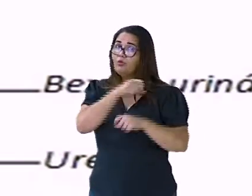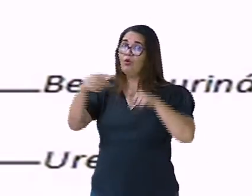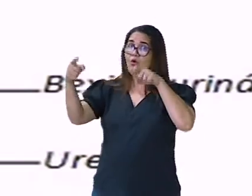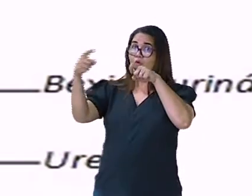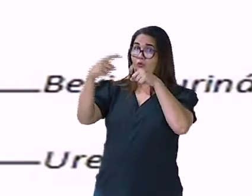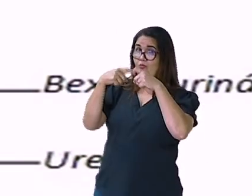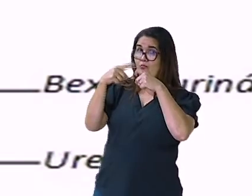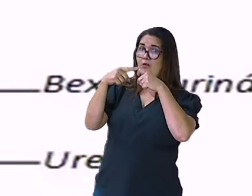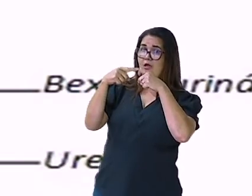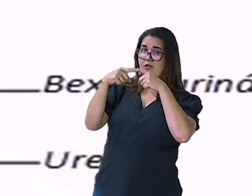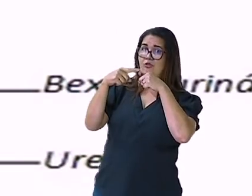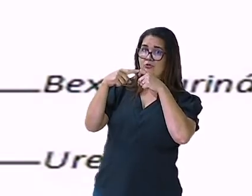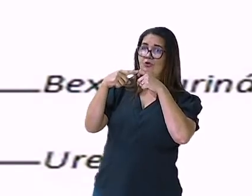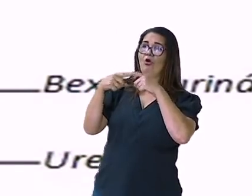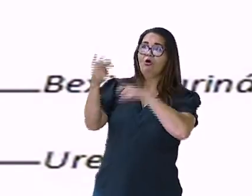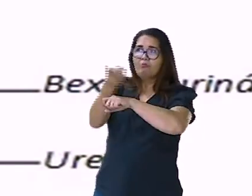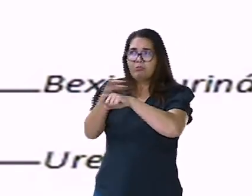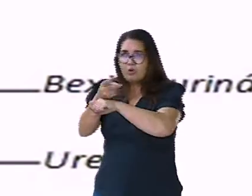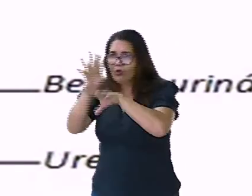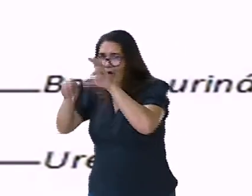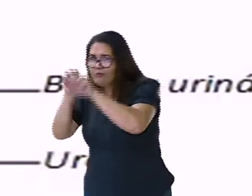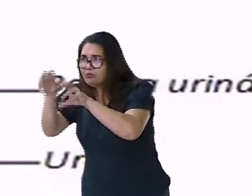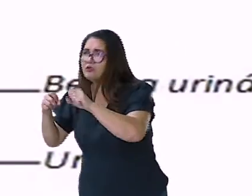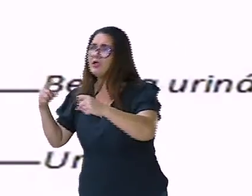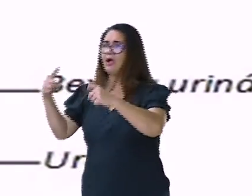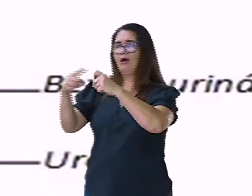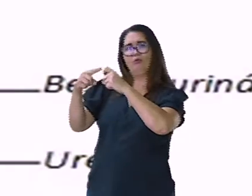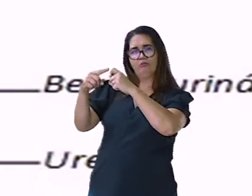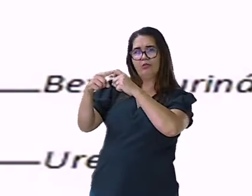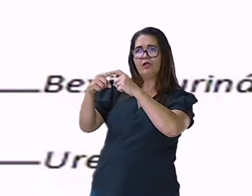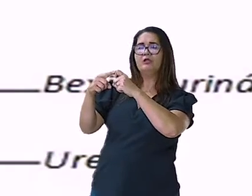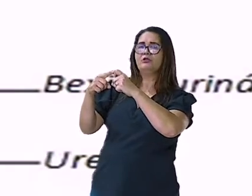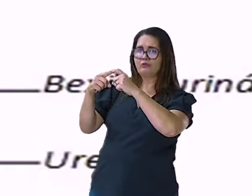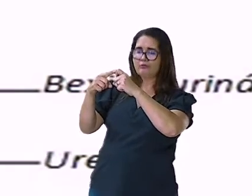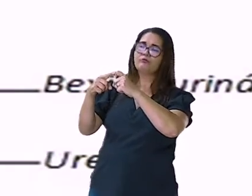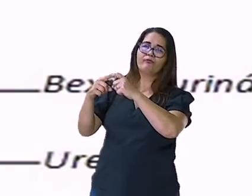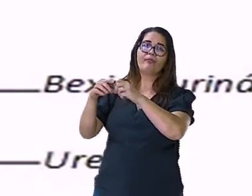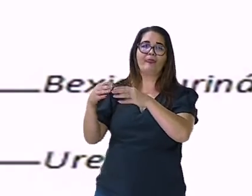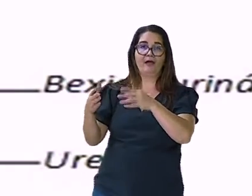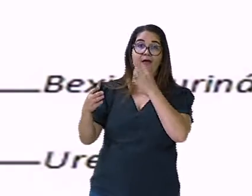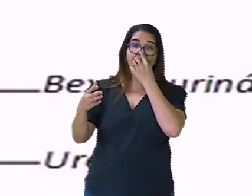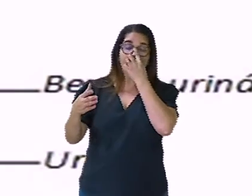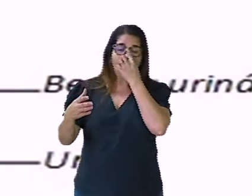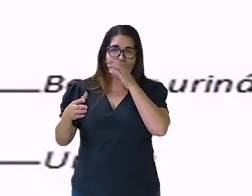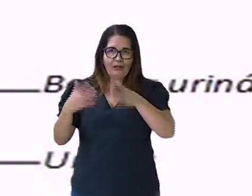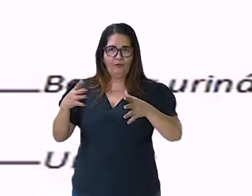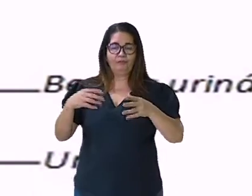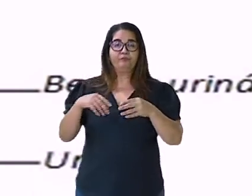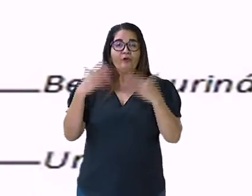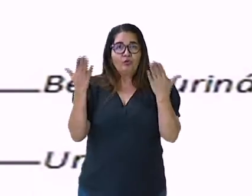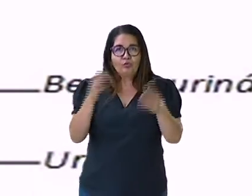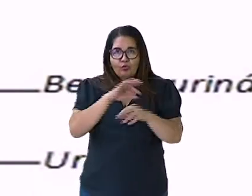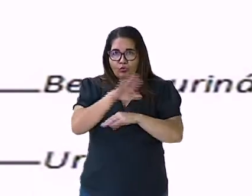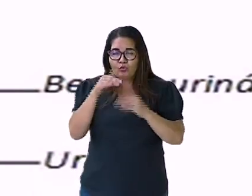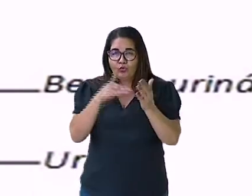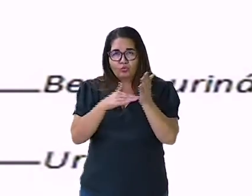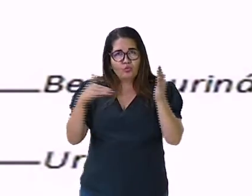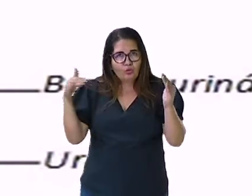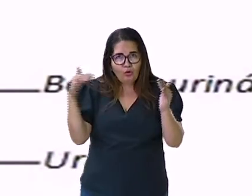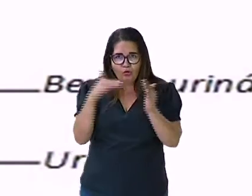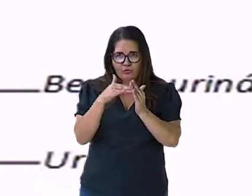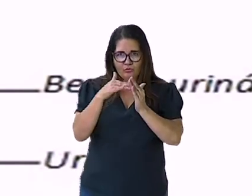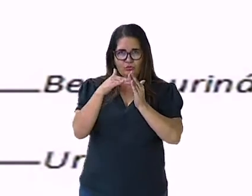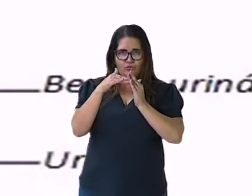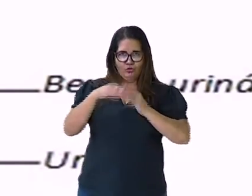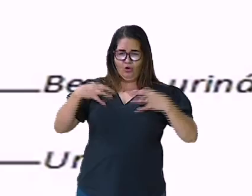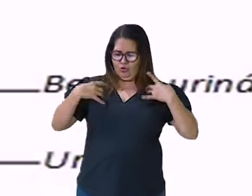um procedimento em que uma máquina ela utiliza, né, para poder fazer todo esse processo